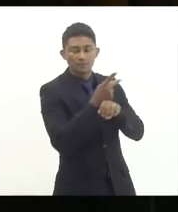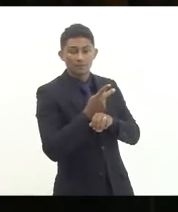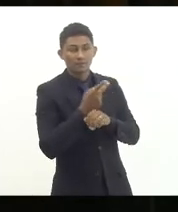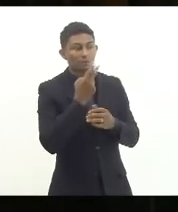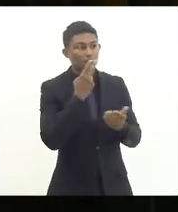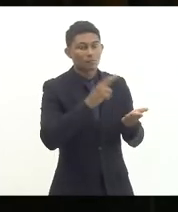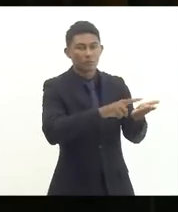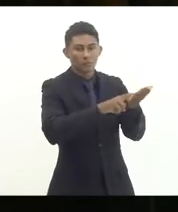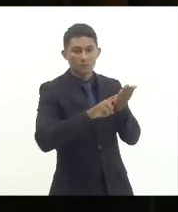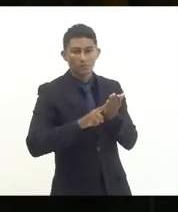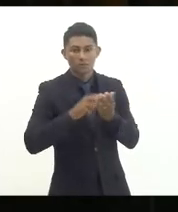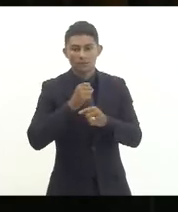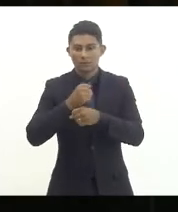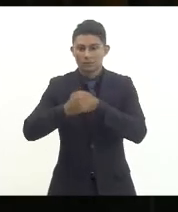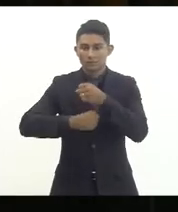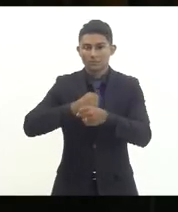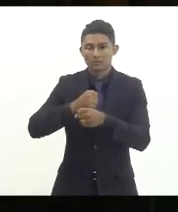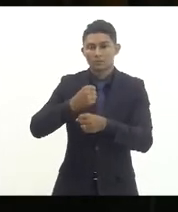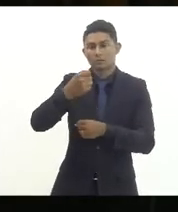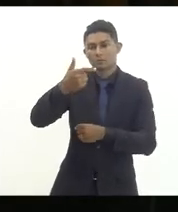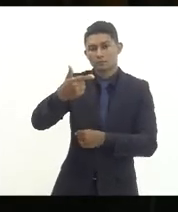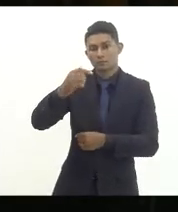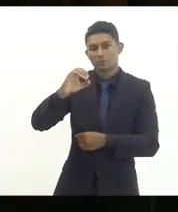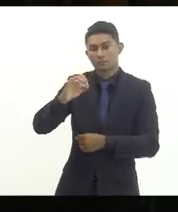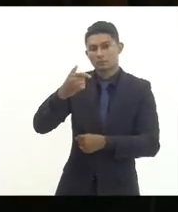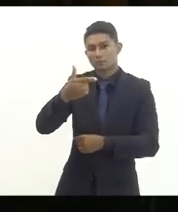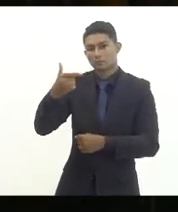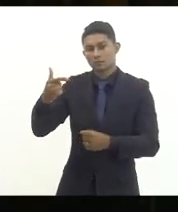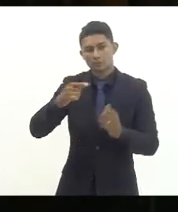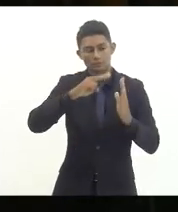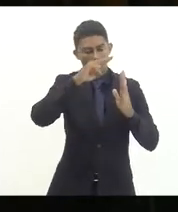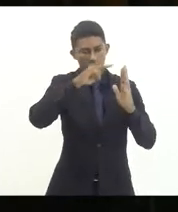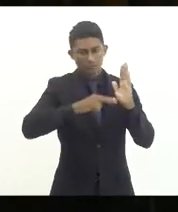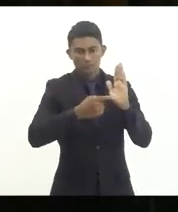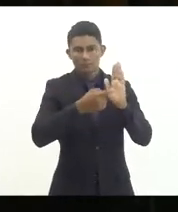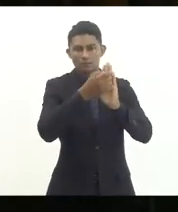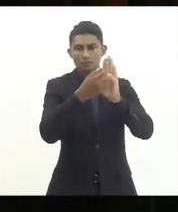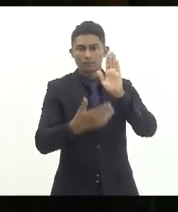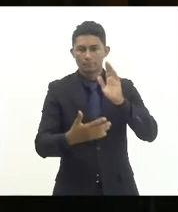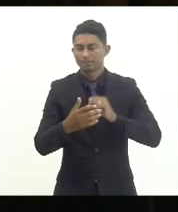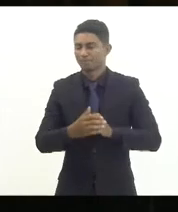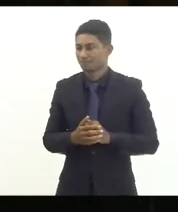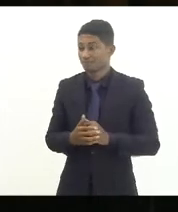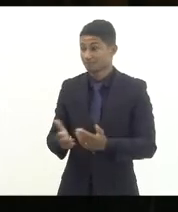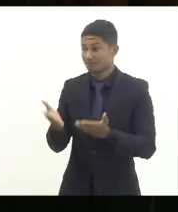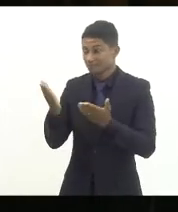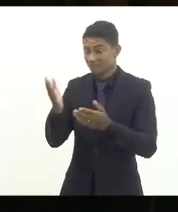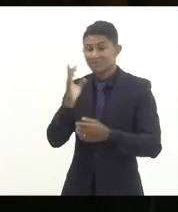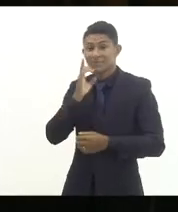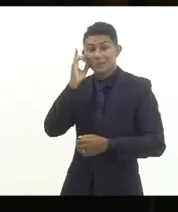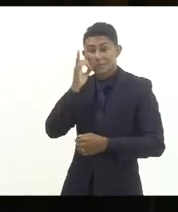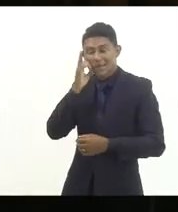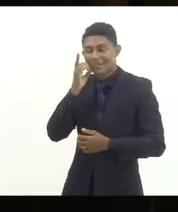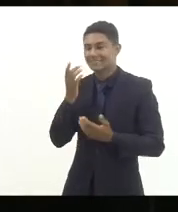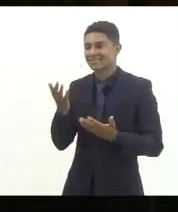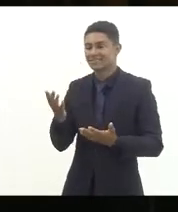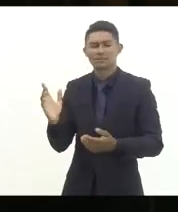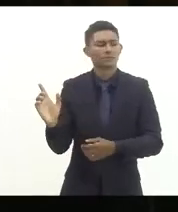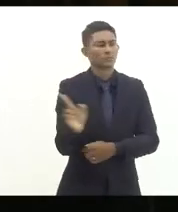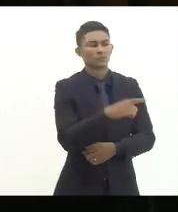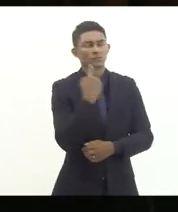de 2022, que diz o seguinte: senhora deputada, com honra e